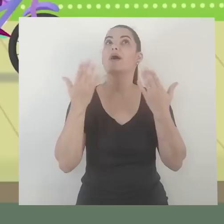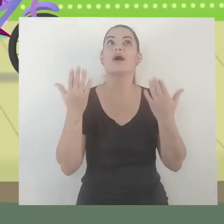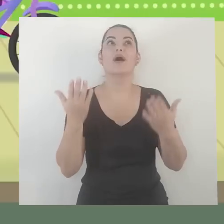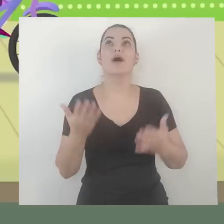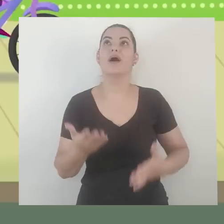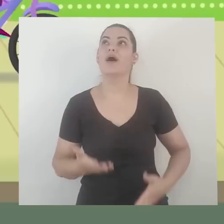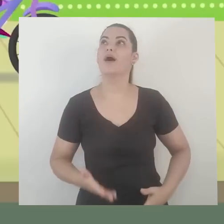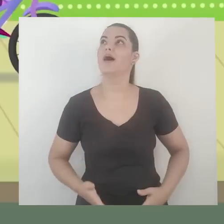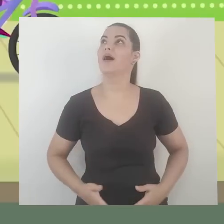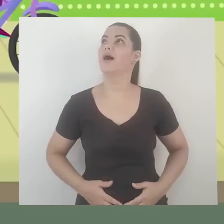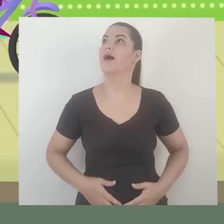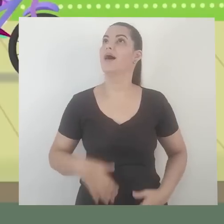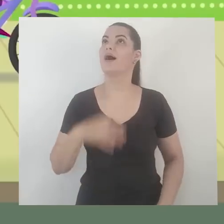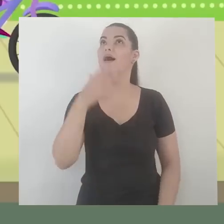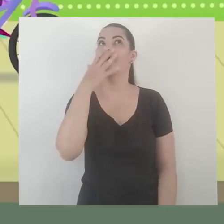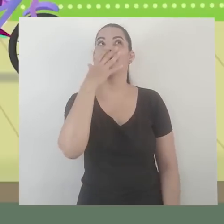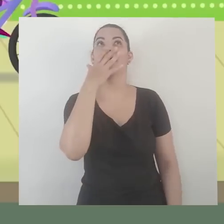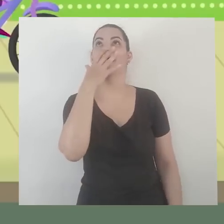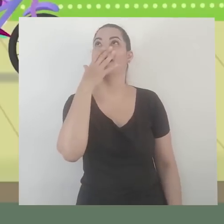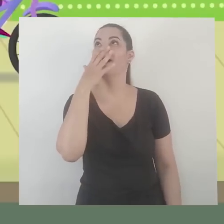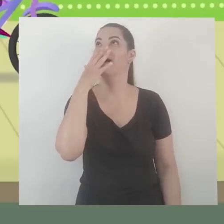Nossa!